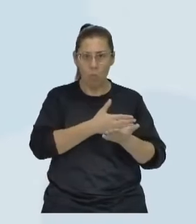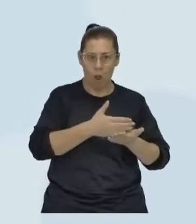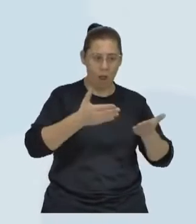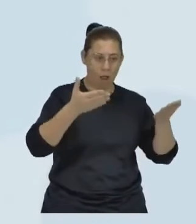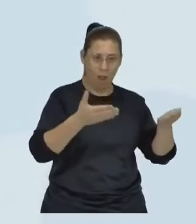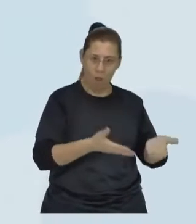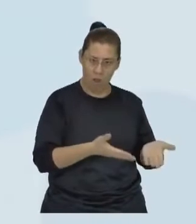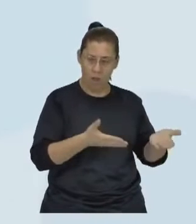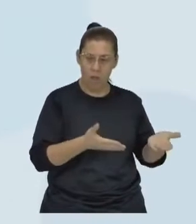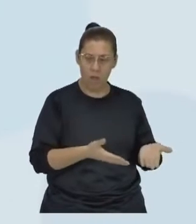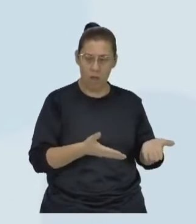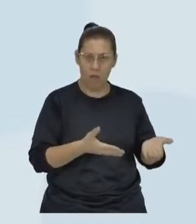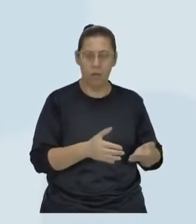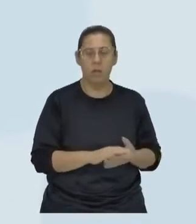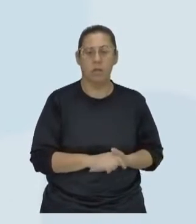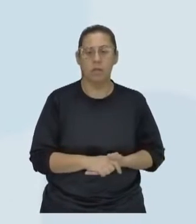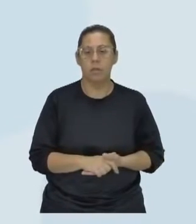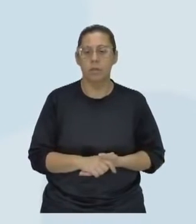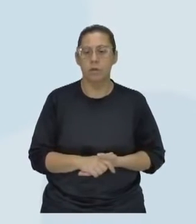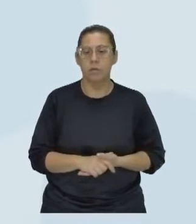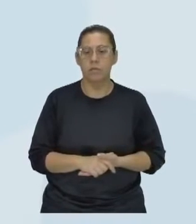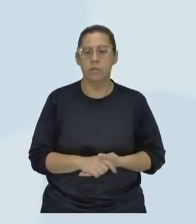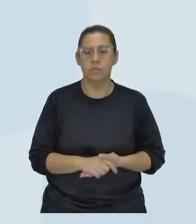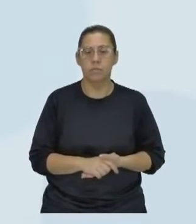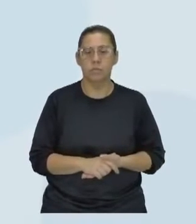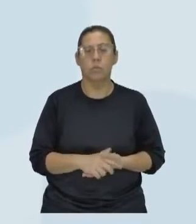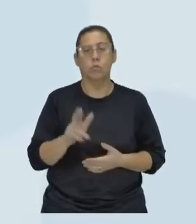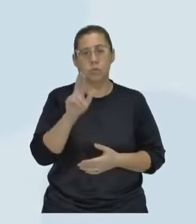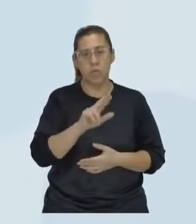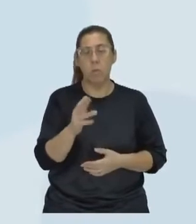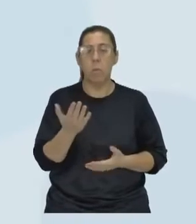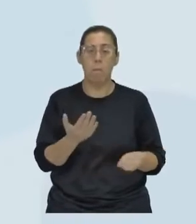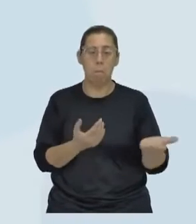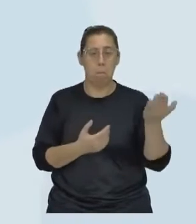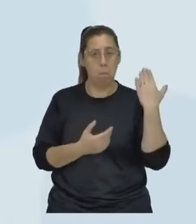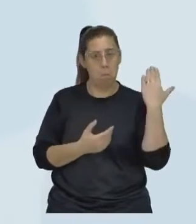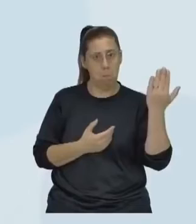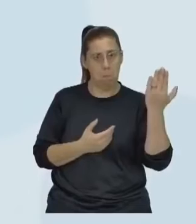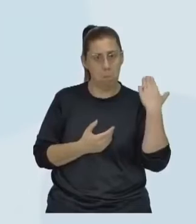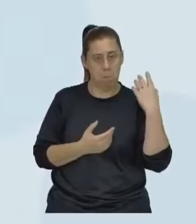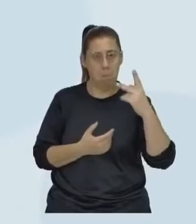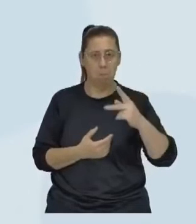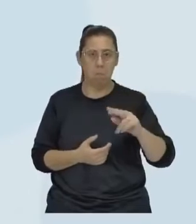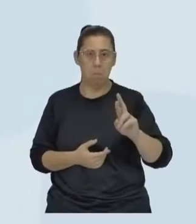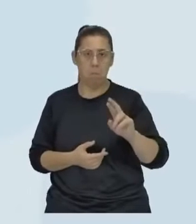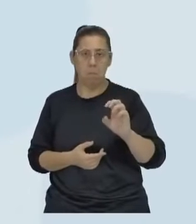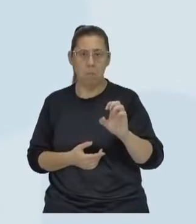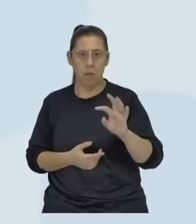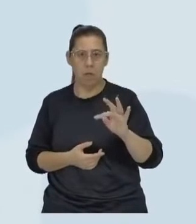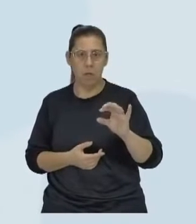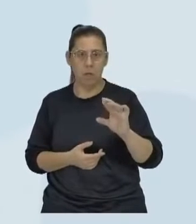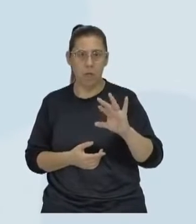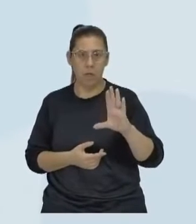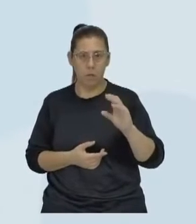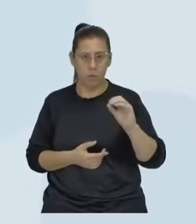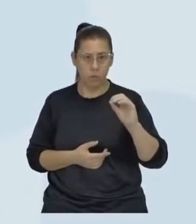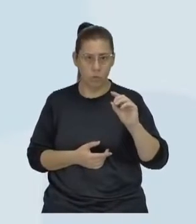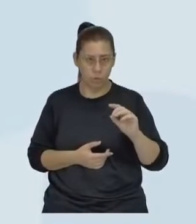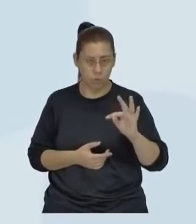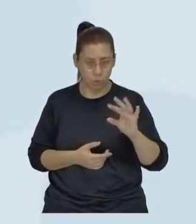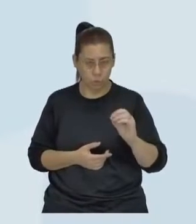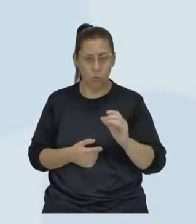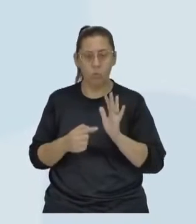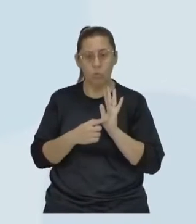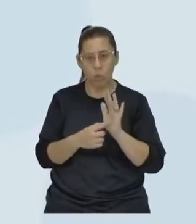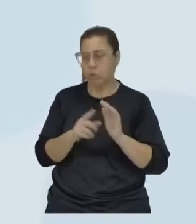para todos os outros tempos, empregamos o pretérito. Aí, fiz uma conjugaçãozinha aí, que é o que está na